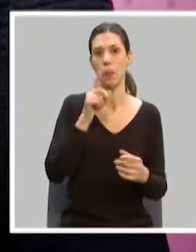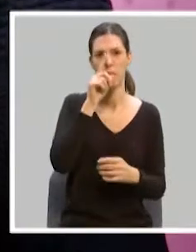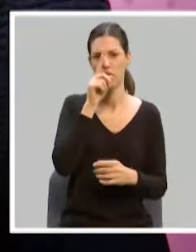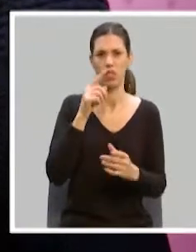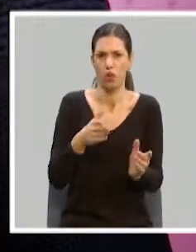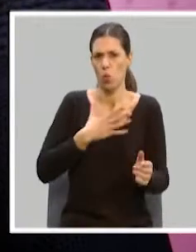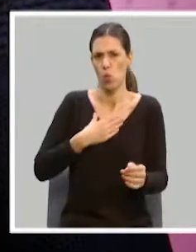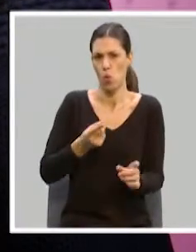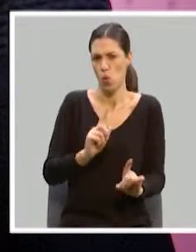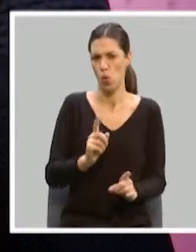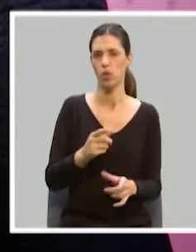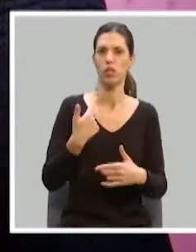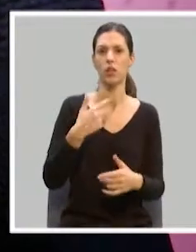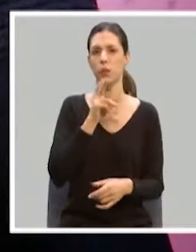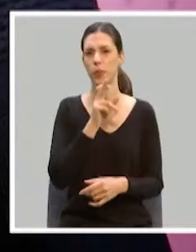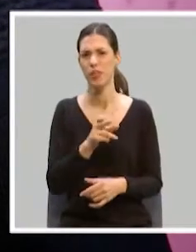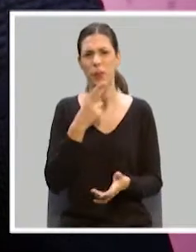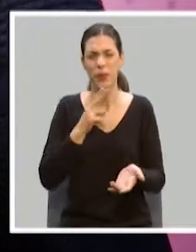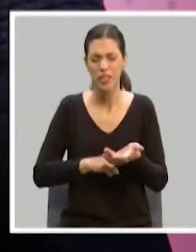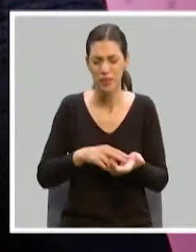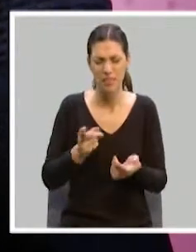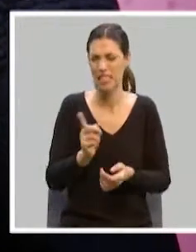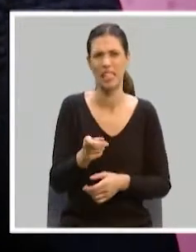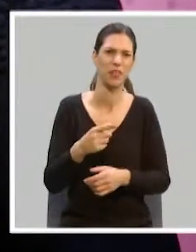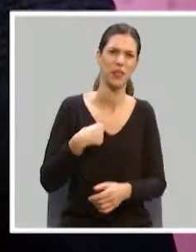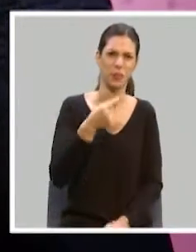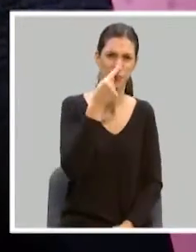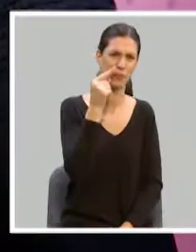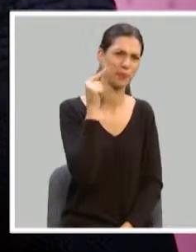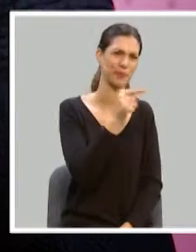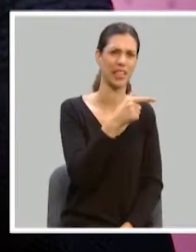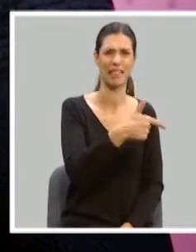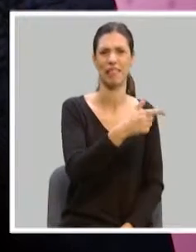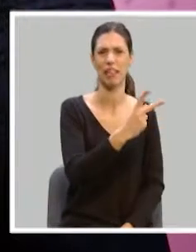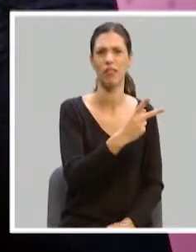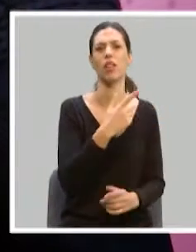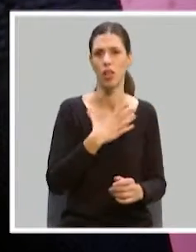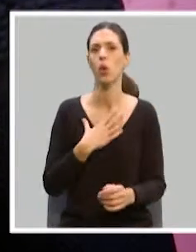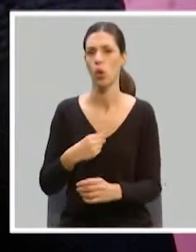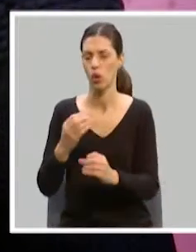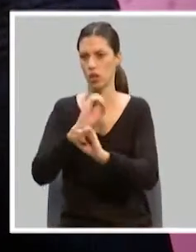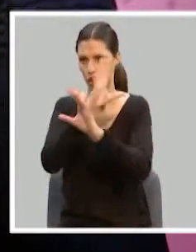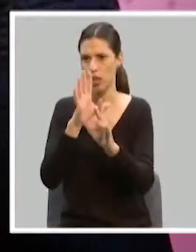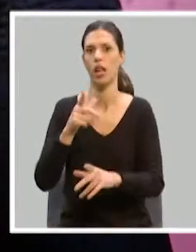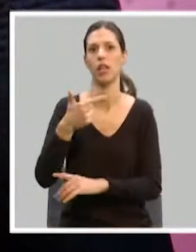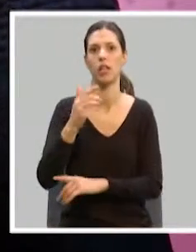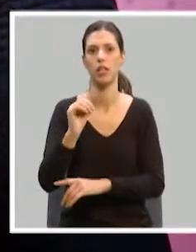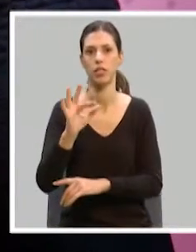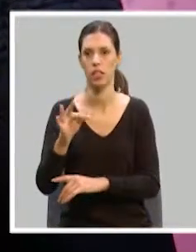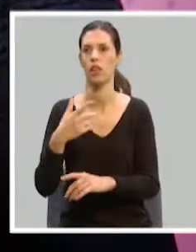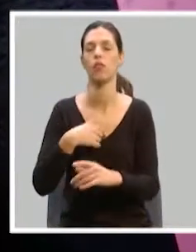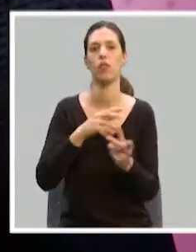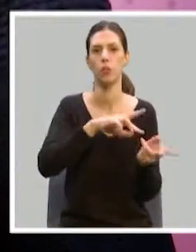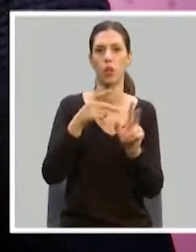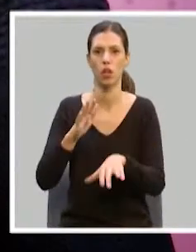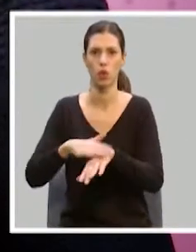gostei muito mente e responde assim conhece não eu gosto mesmo muito televisão não é que eu não gosto de estar na tsf eu